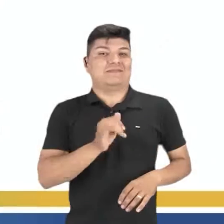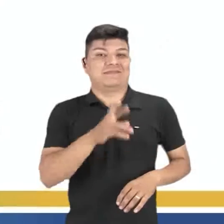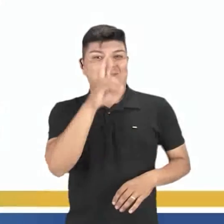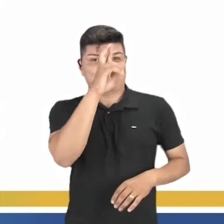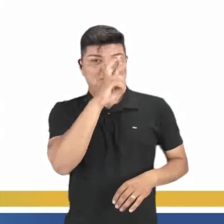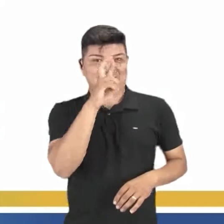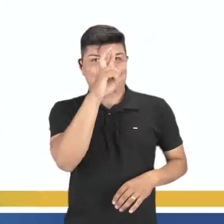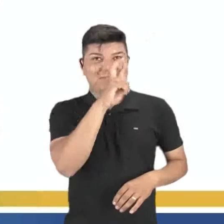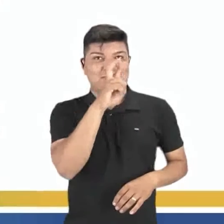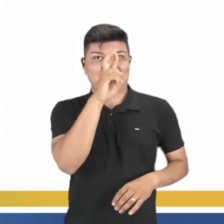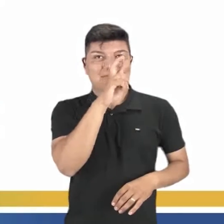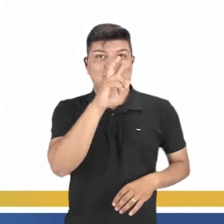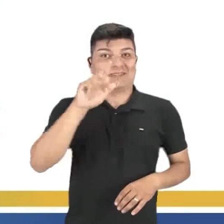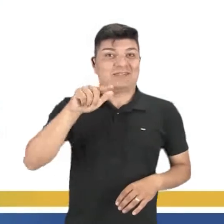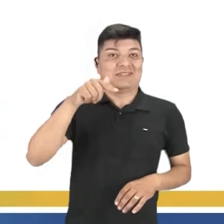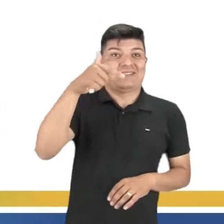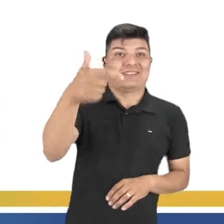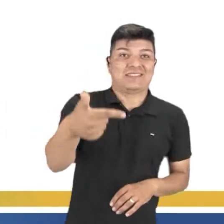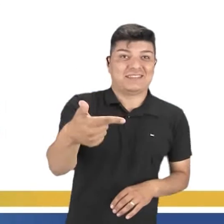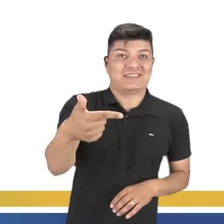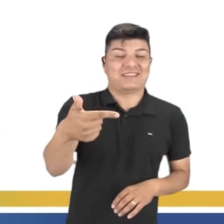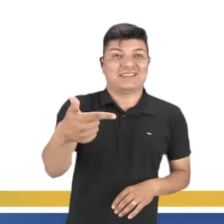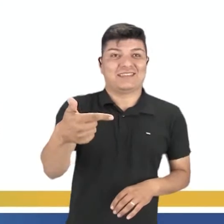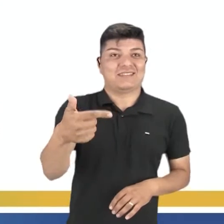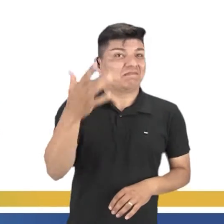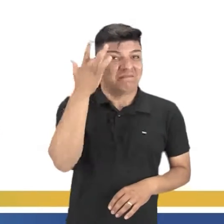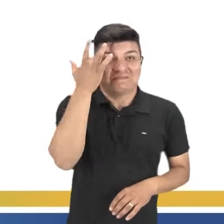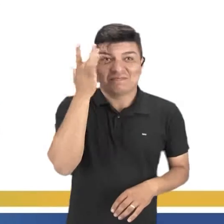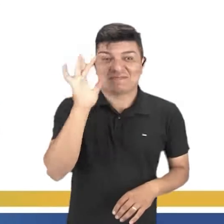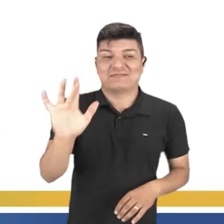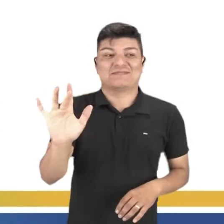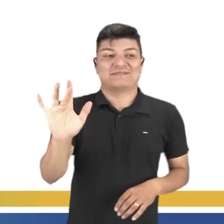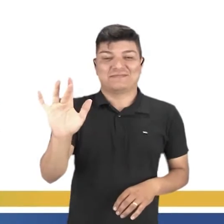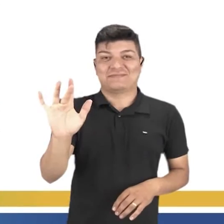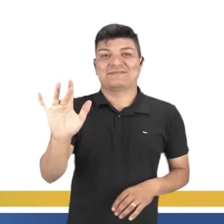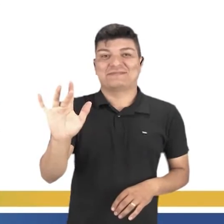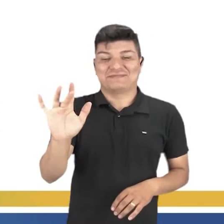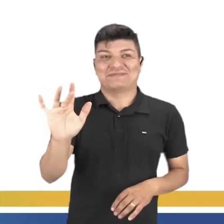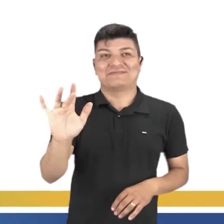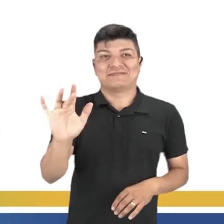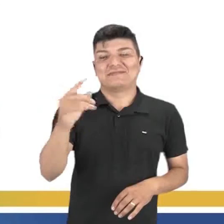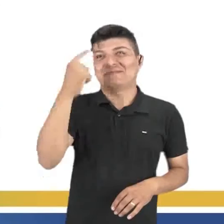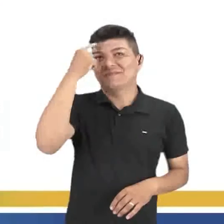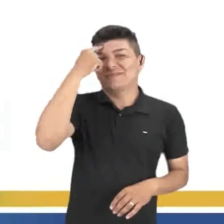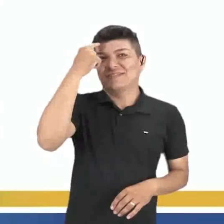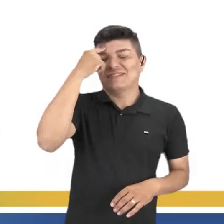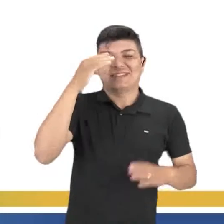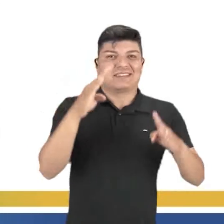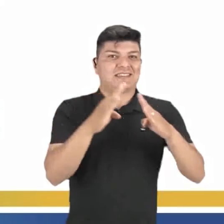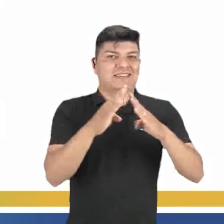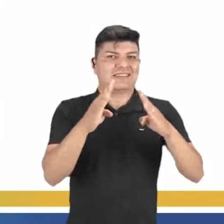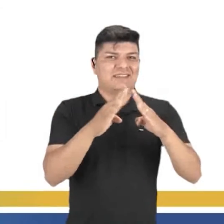observador. Mais adiante, não sei se disse isso que passava em casa de